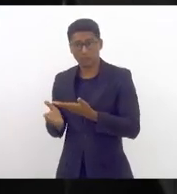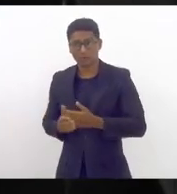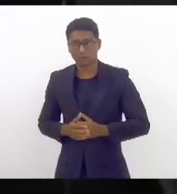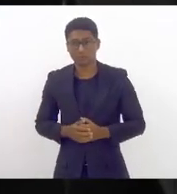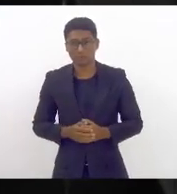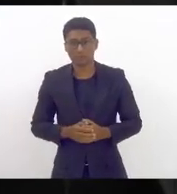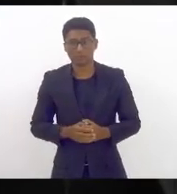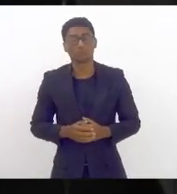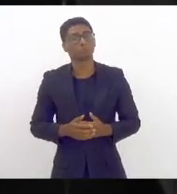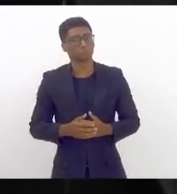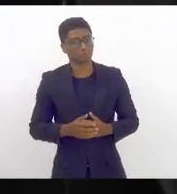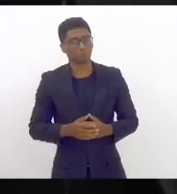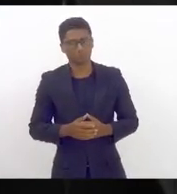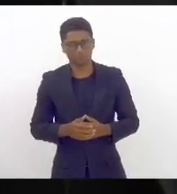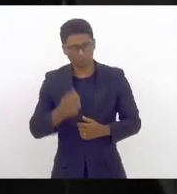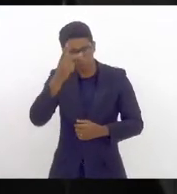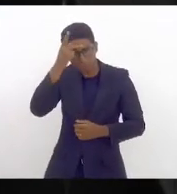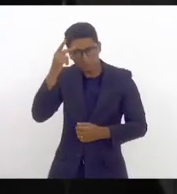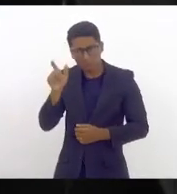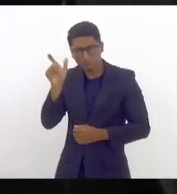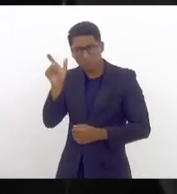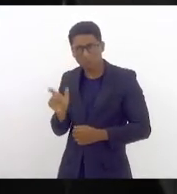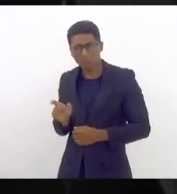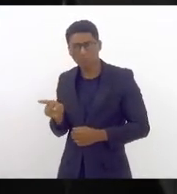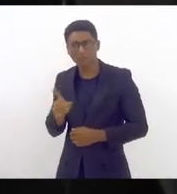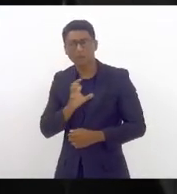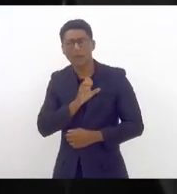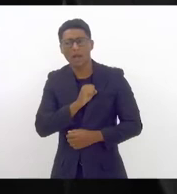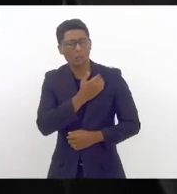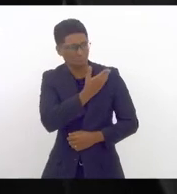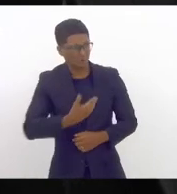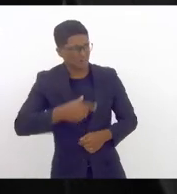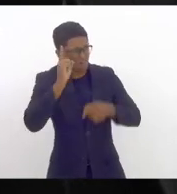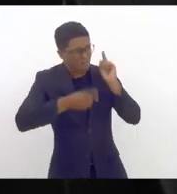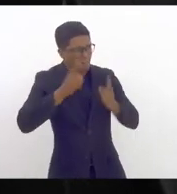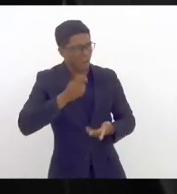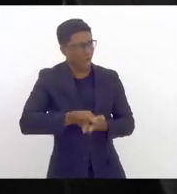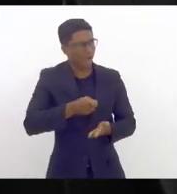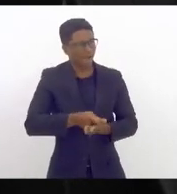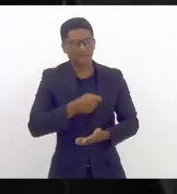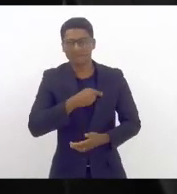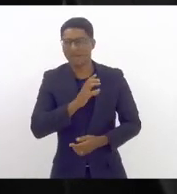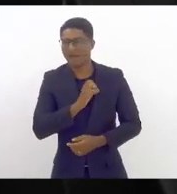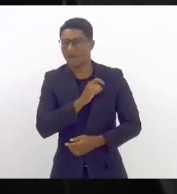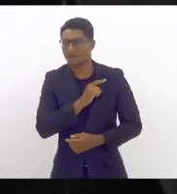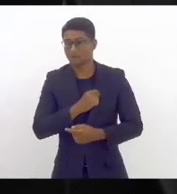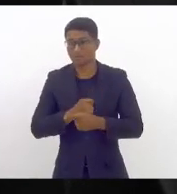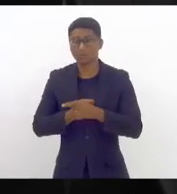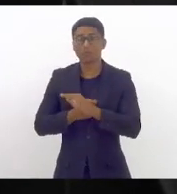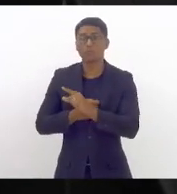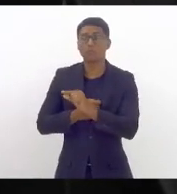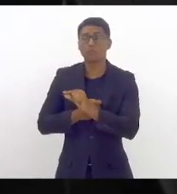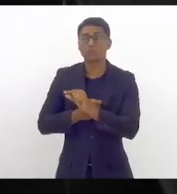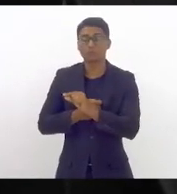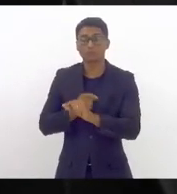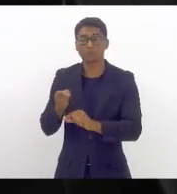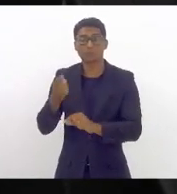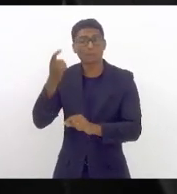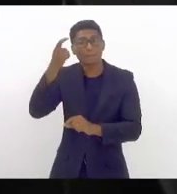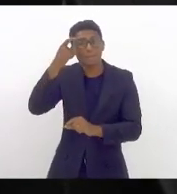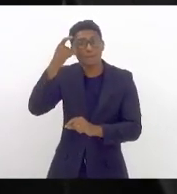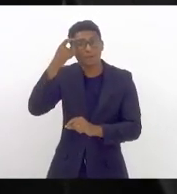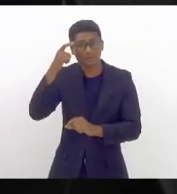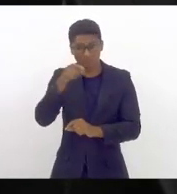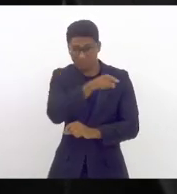somente quem ama um regime ditatorial tem a pretensão de destruir quem